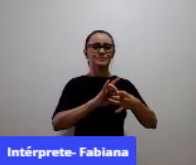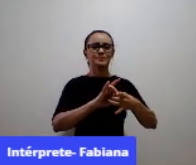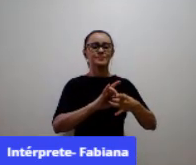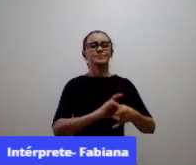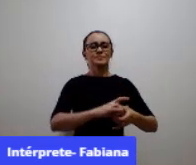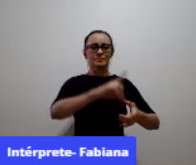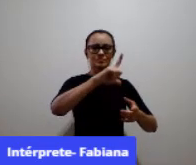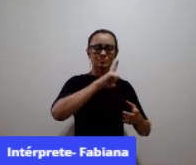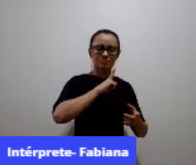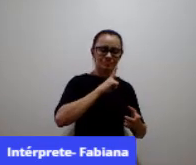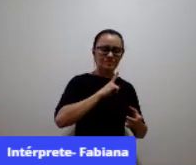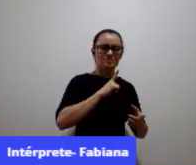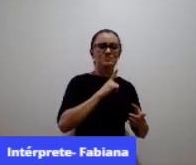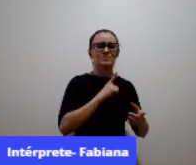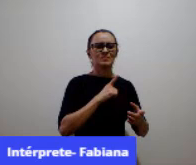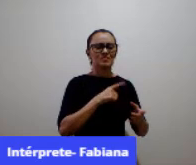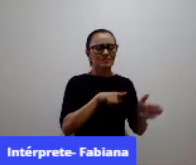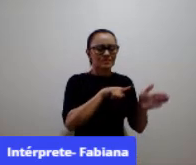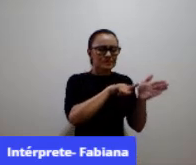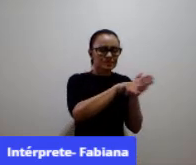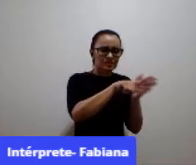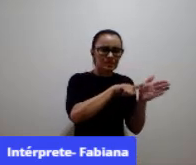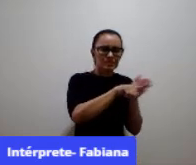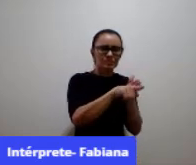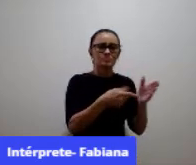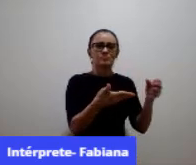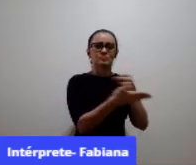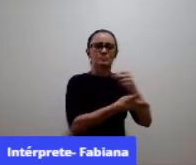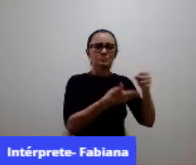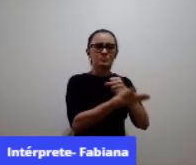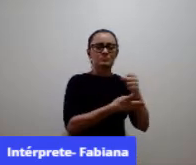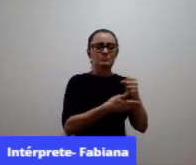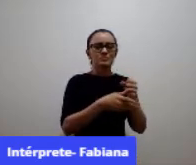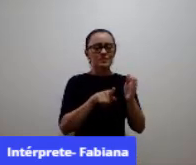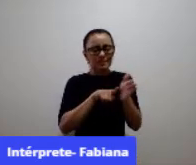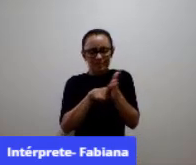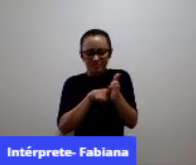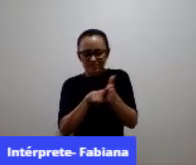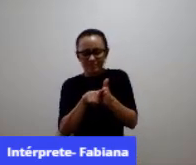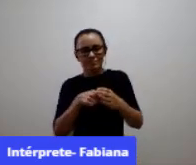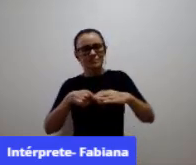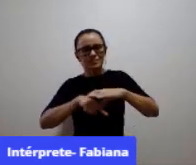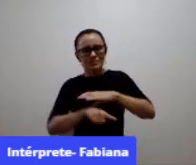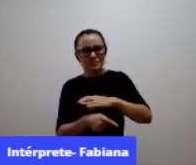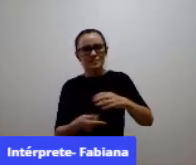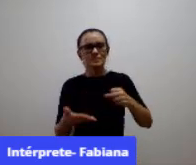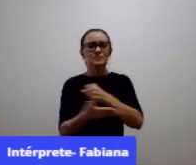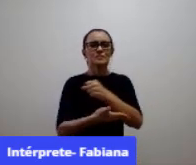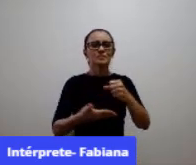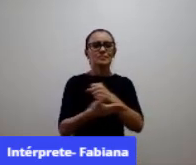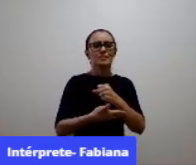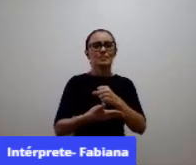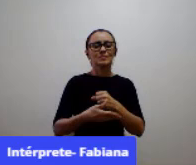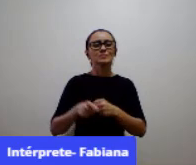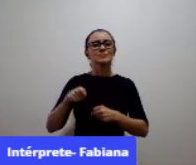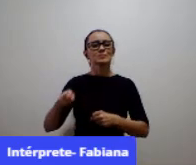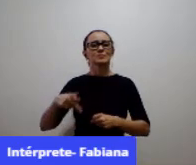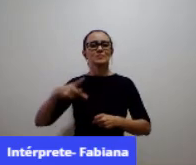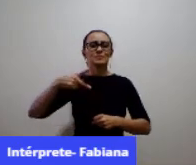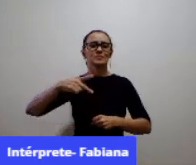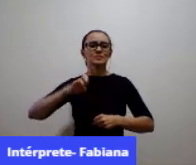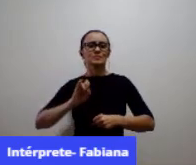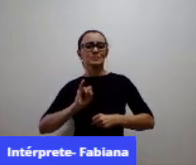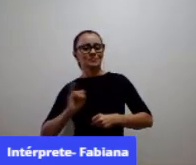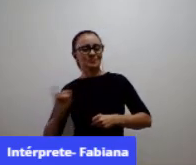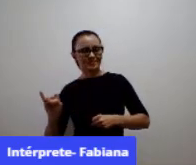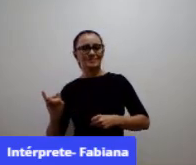com uma fundamentação, existe a sondagem com uma fundamentação, existe o PEI, o instrumento PEI